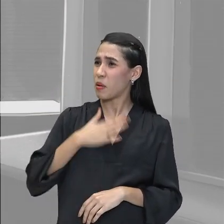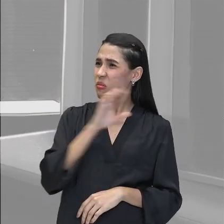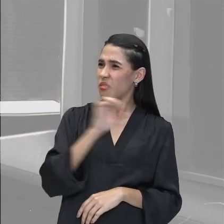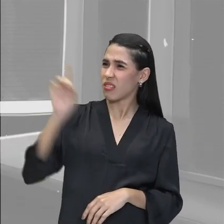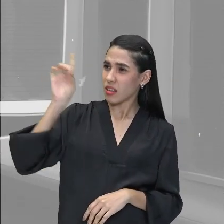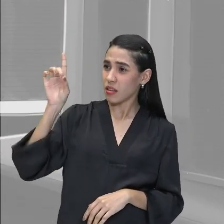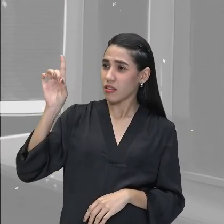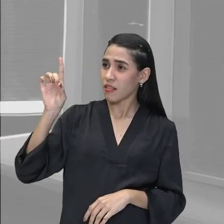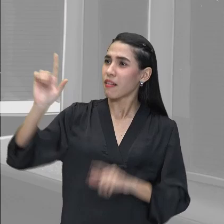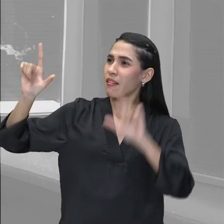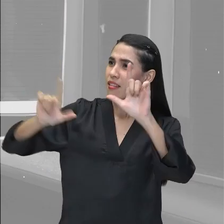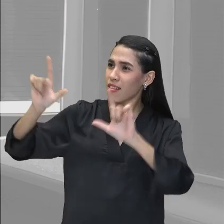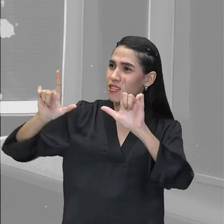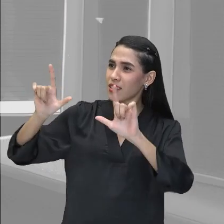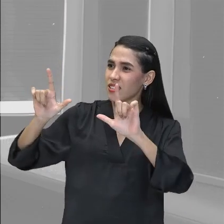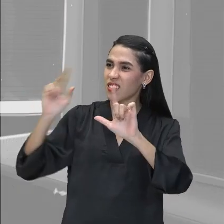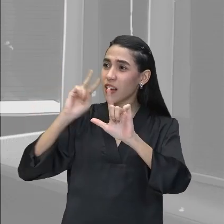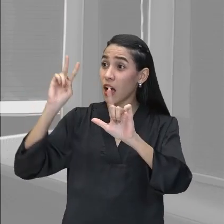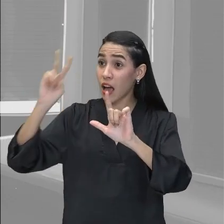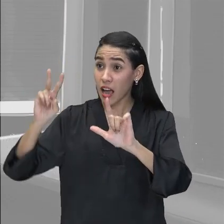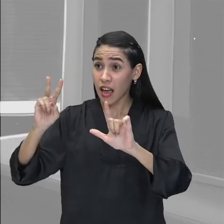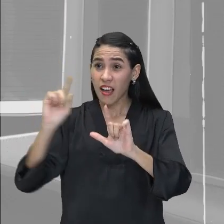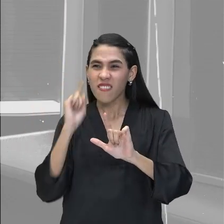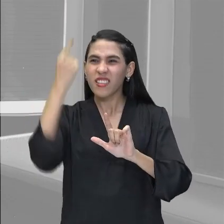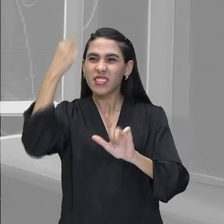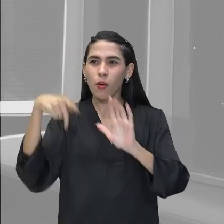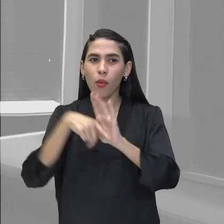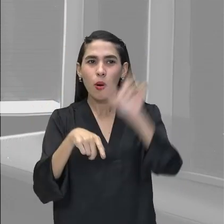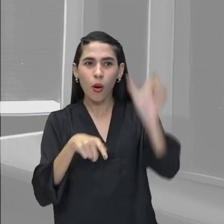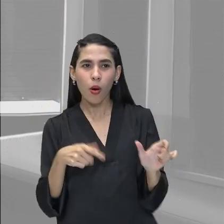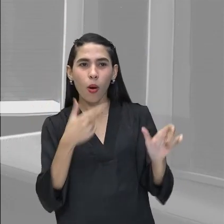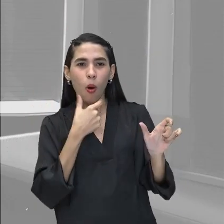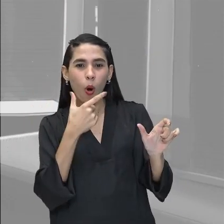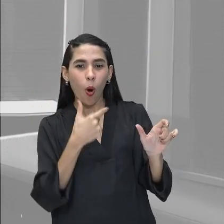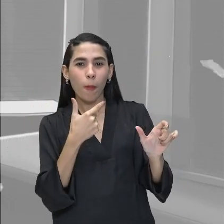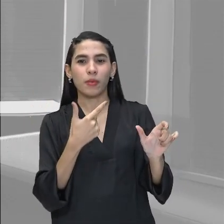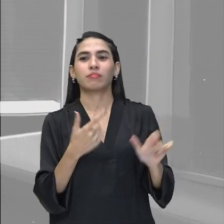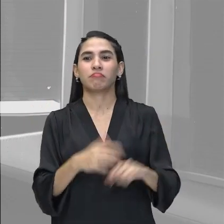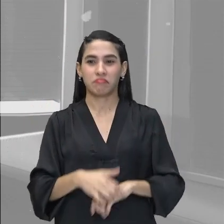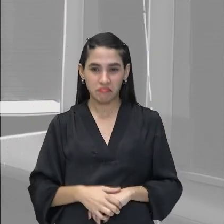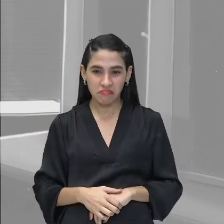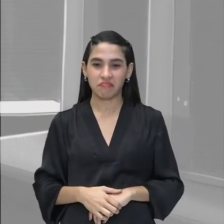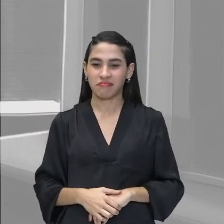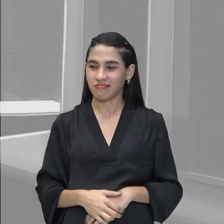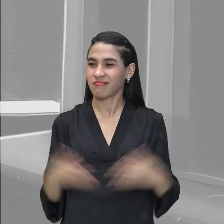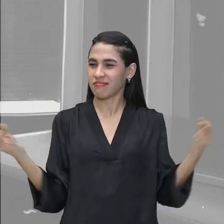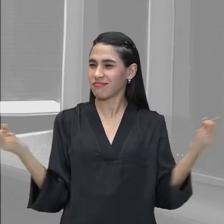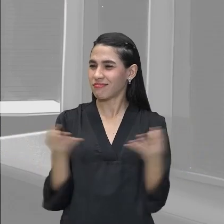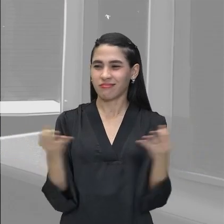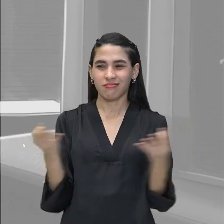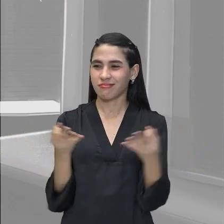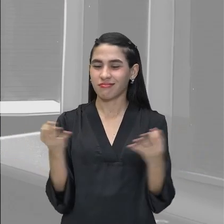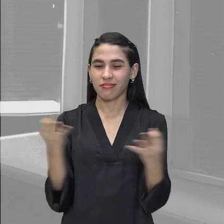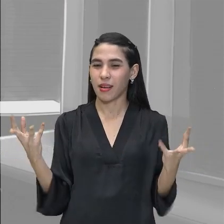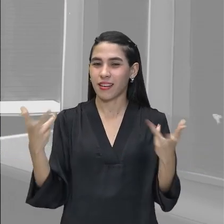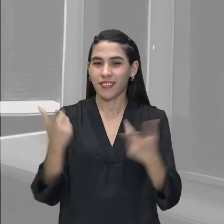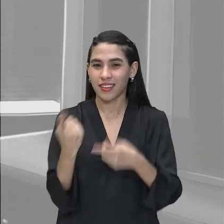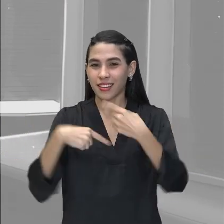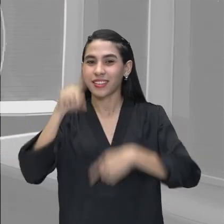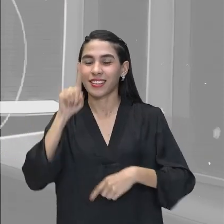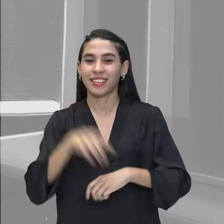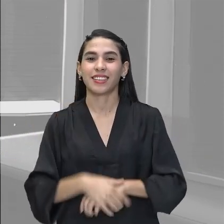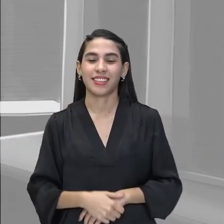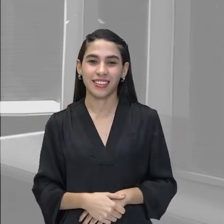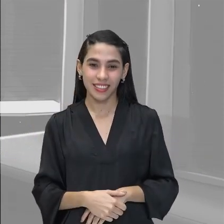a televisão, aquela invenção do americano Philo Wolff, uma verdadeira maravilha da